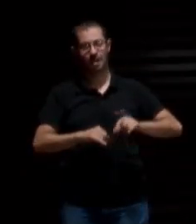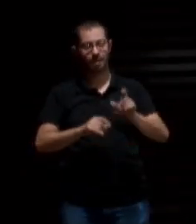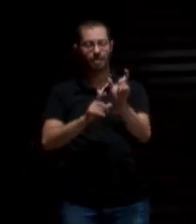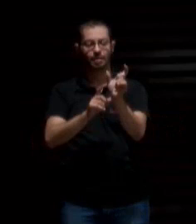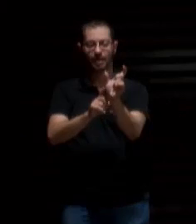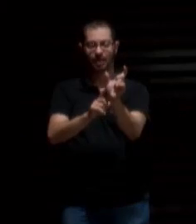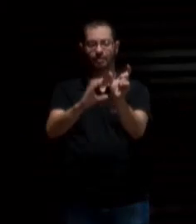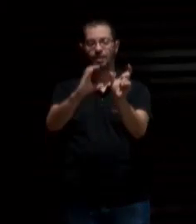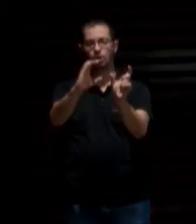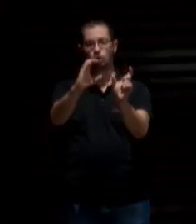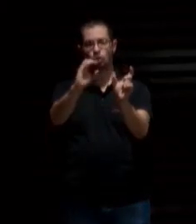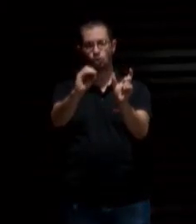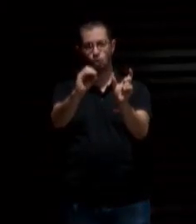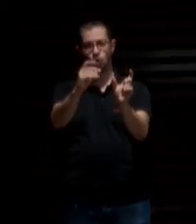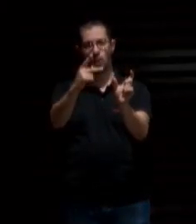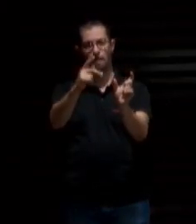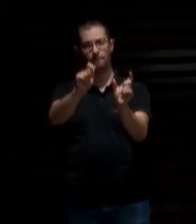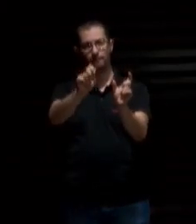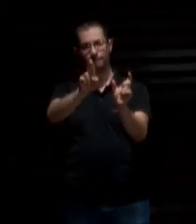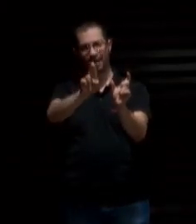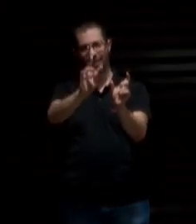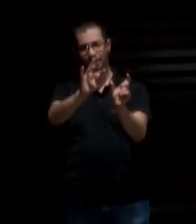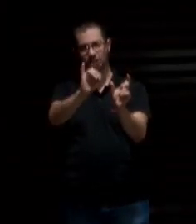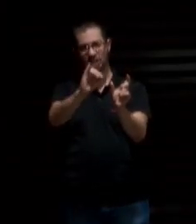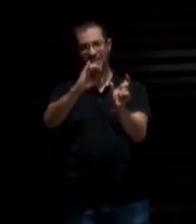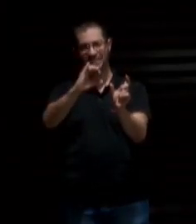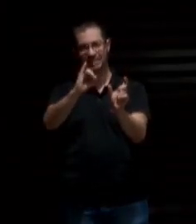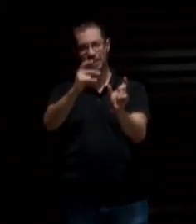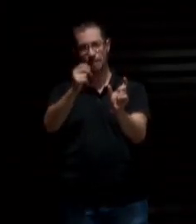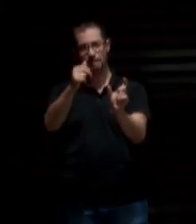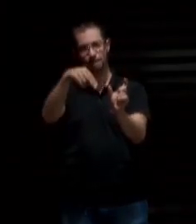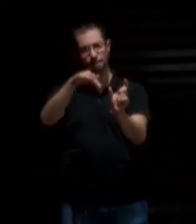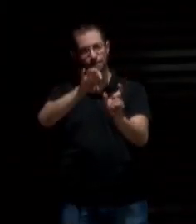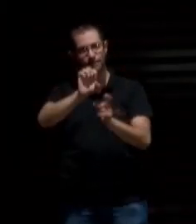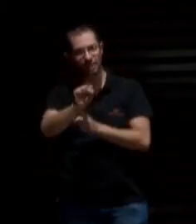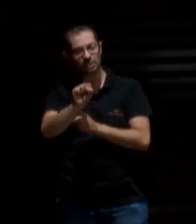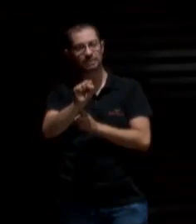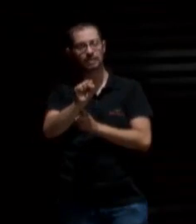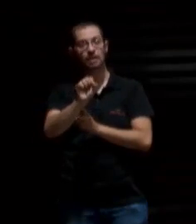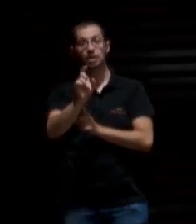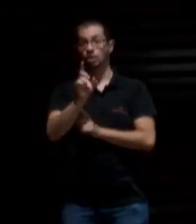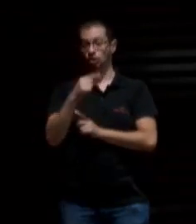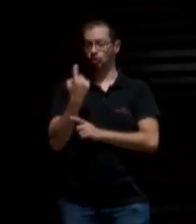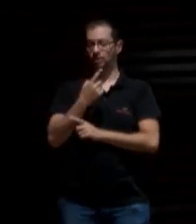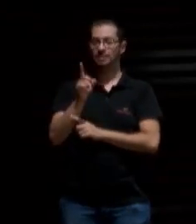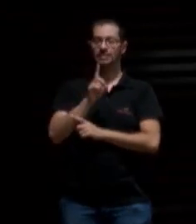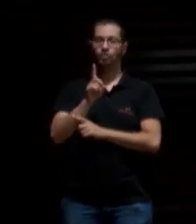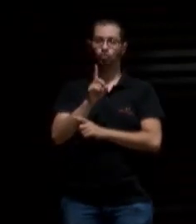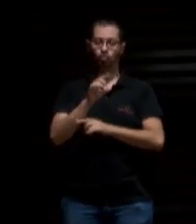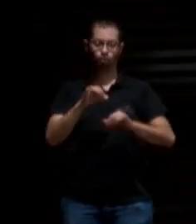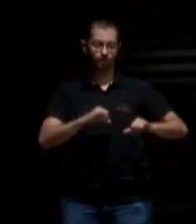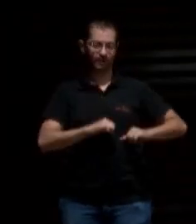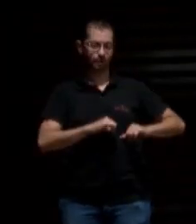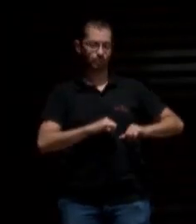coparticipantes. Nós não sofremos por Cristo, nós sofremos com Cristo. Sabe por quê? Porque eu estou